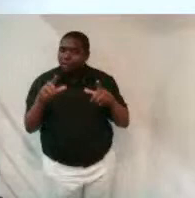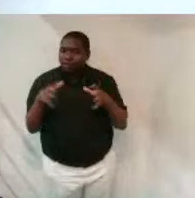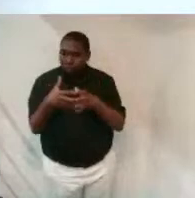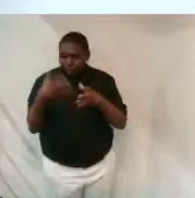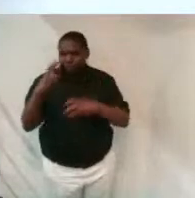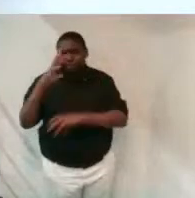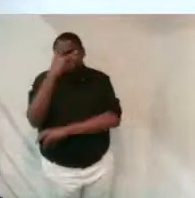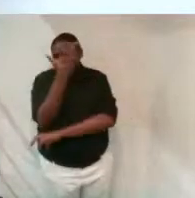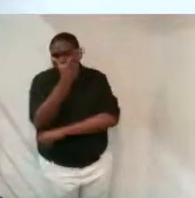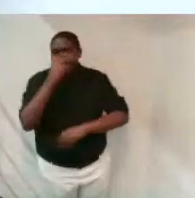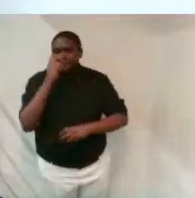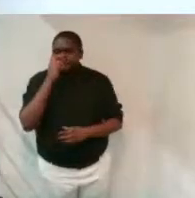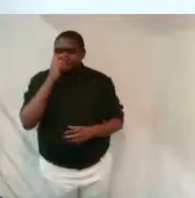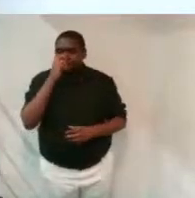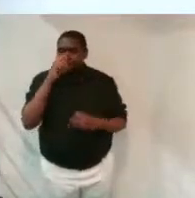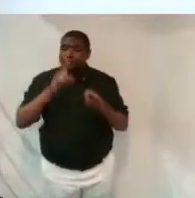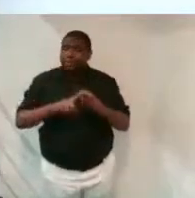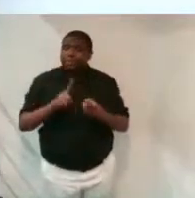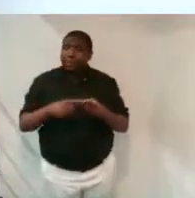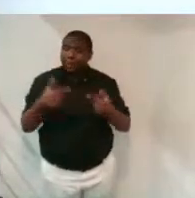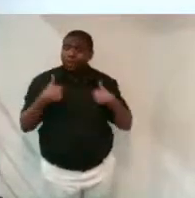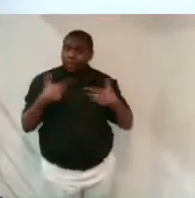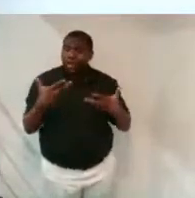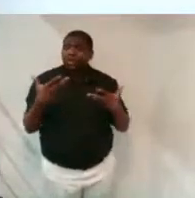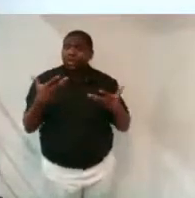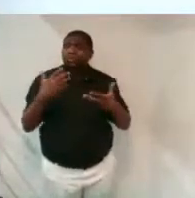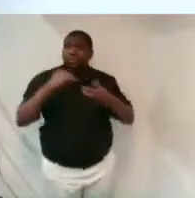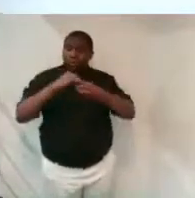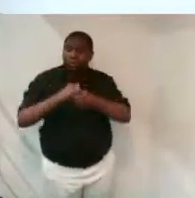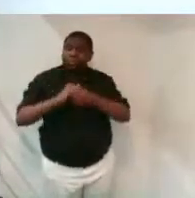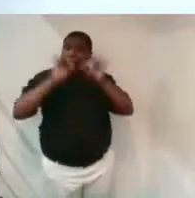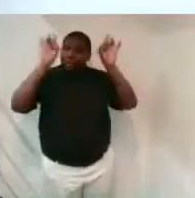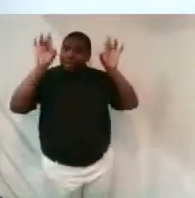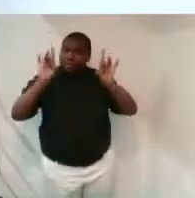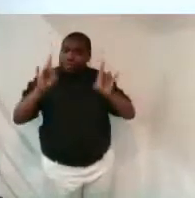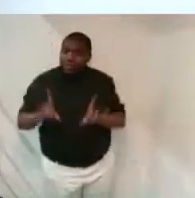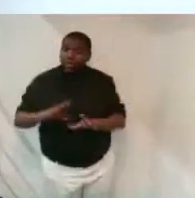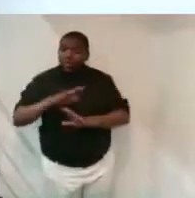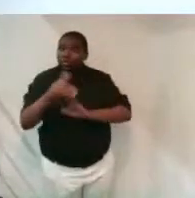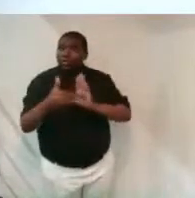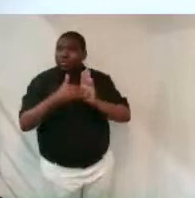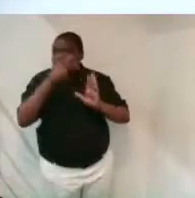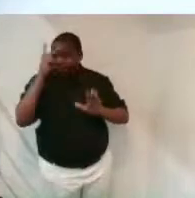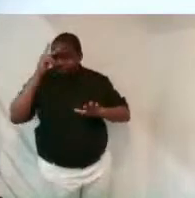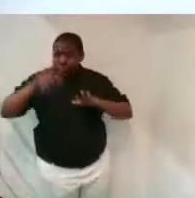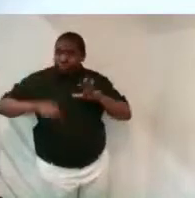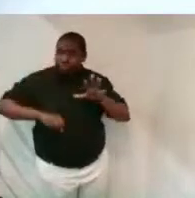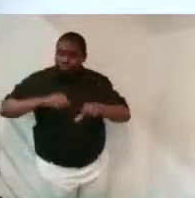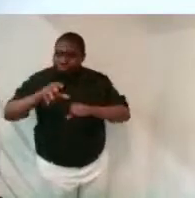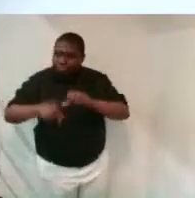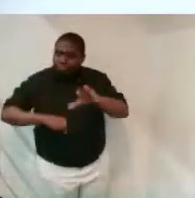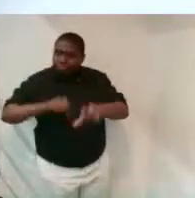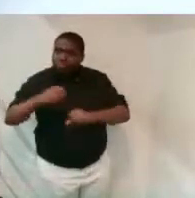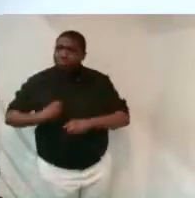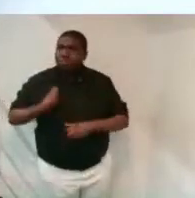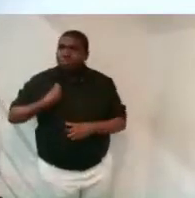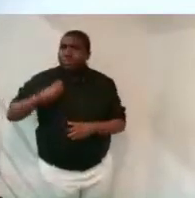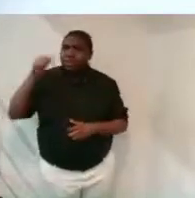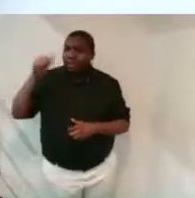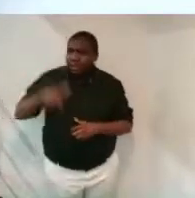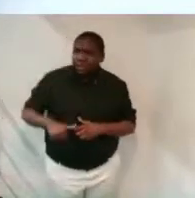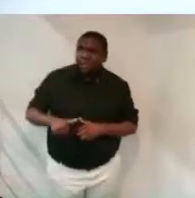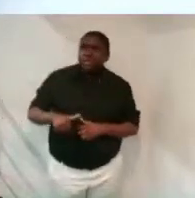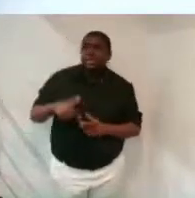Ambiente. Cumprimentar, em especial, todos os catadores de materiais recicláveis que estão aqui,